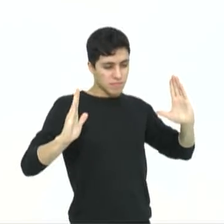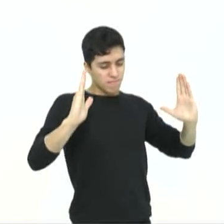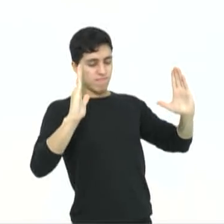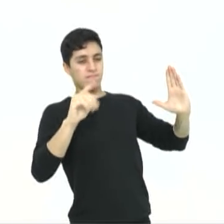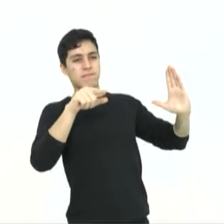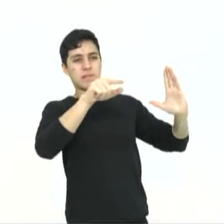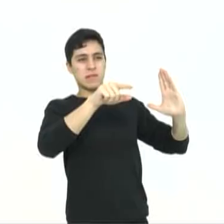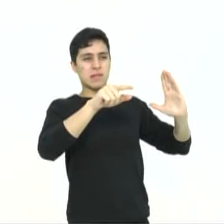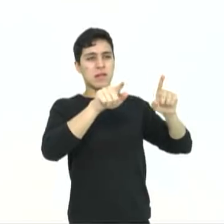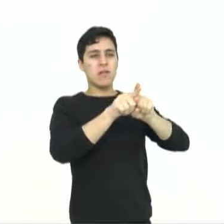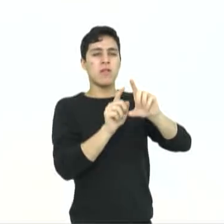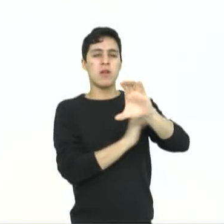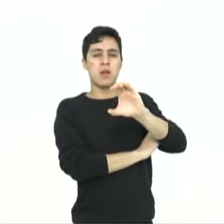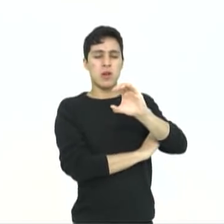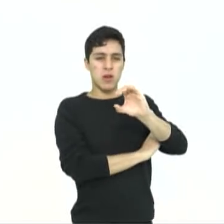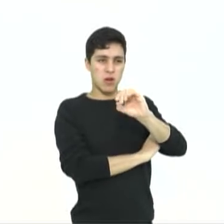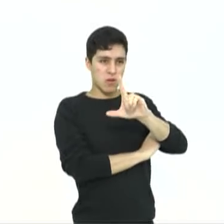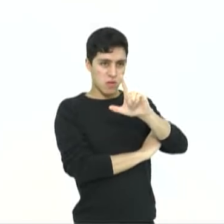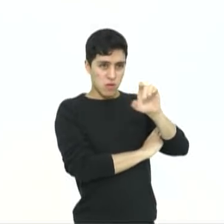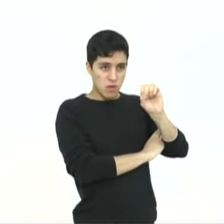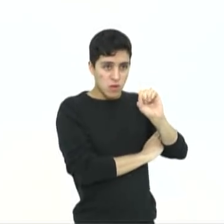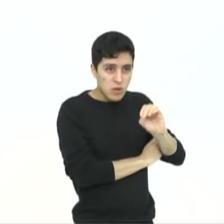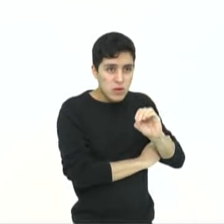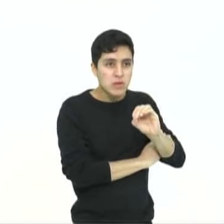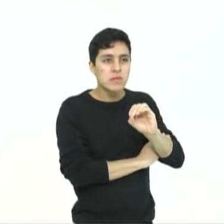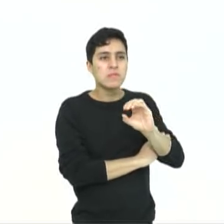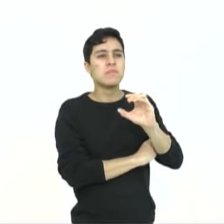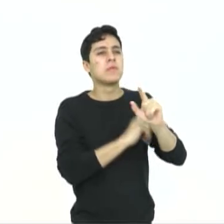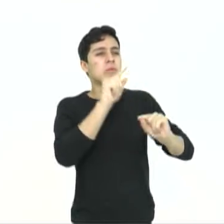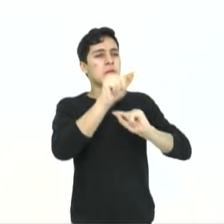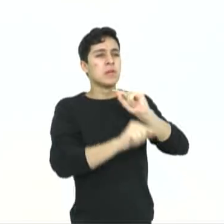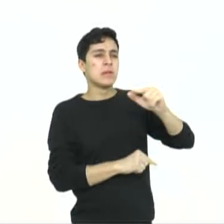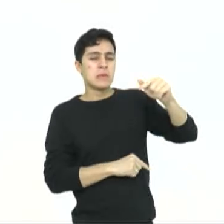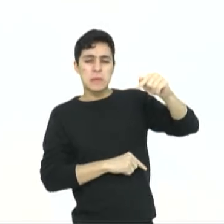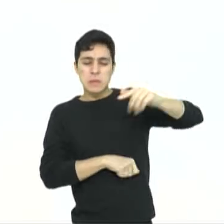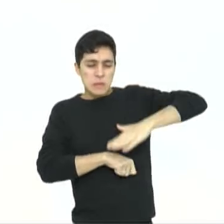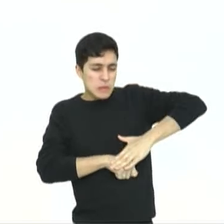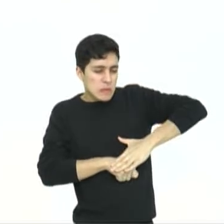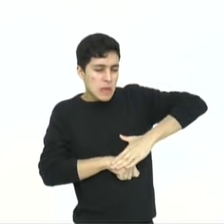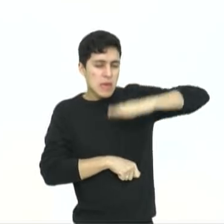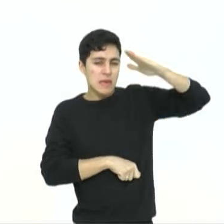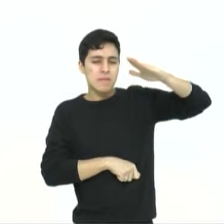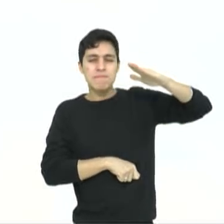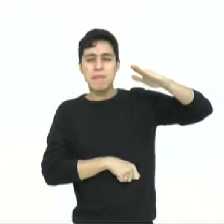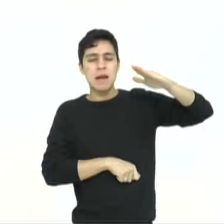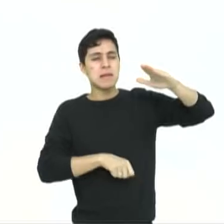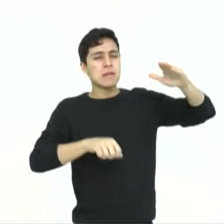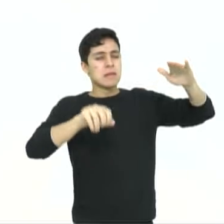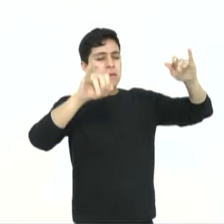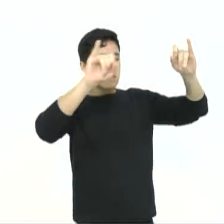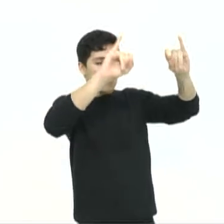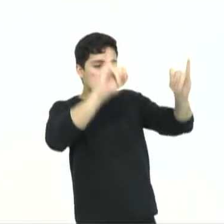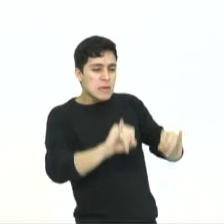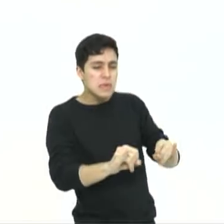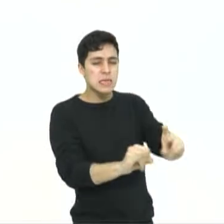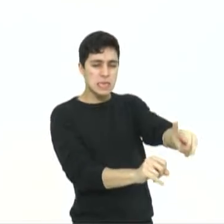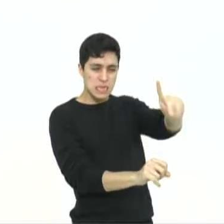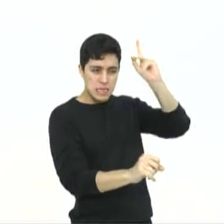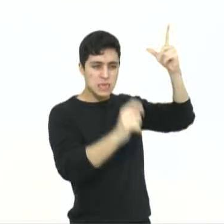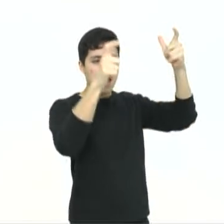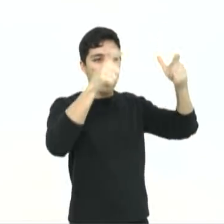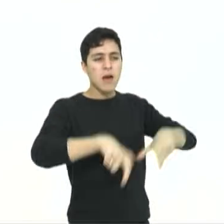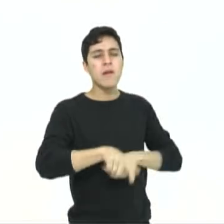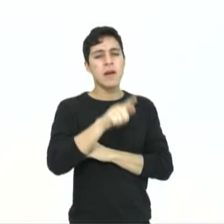chamado Colosso de Rhodes, era uma das 7 maiores esculturas da antiguidade, lá na